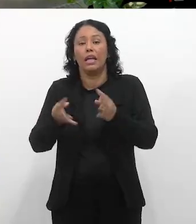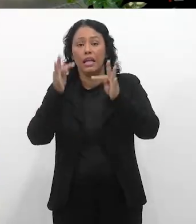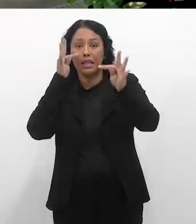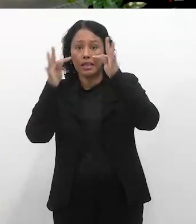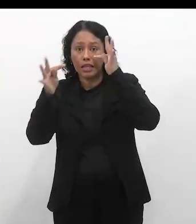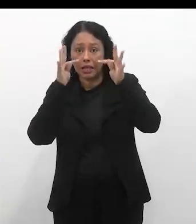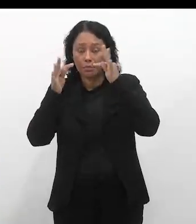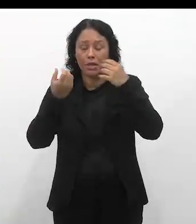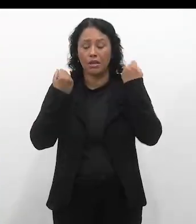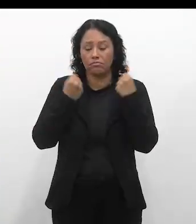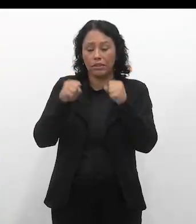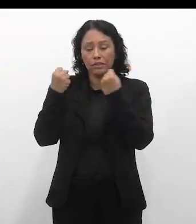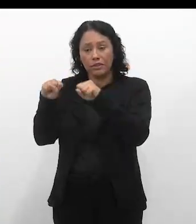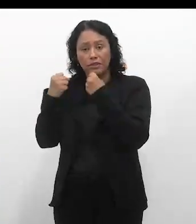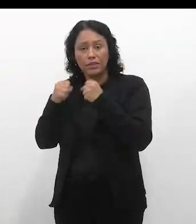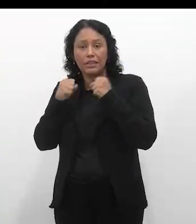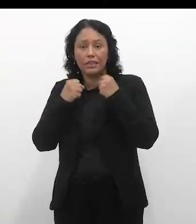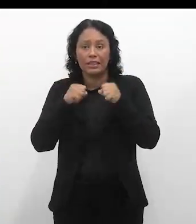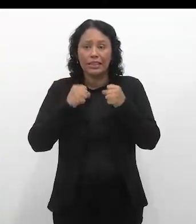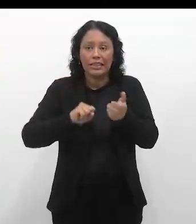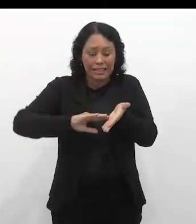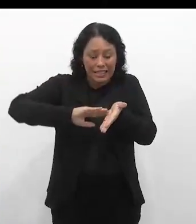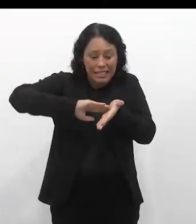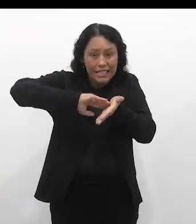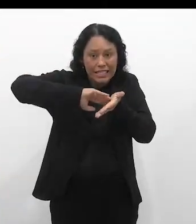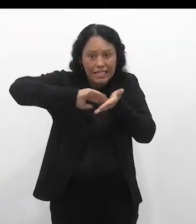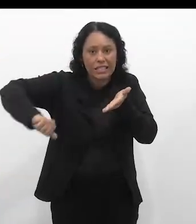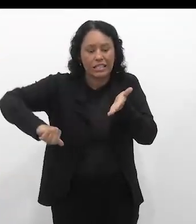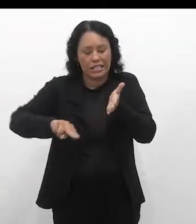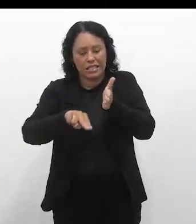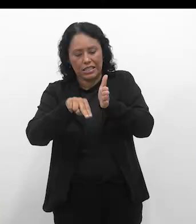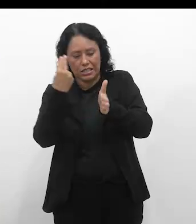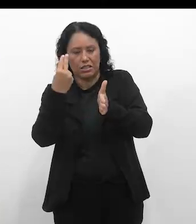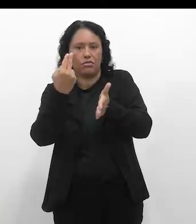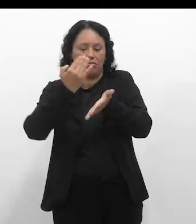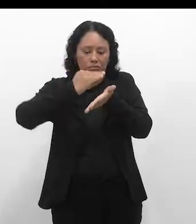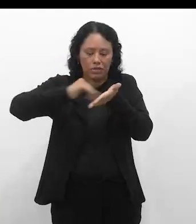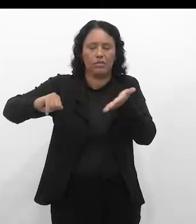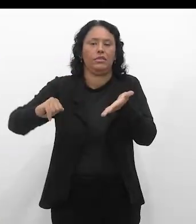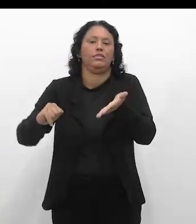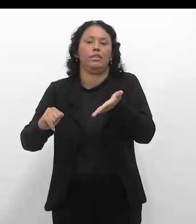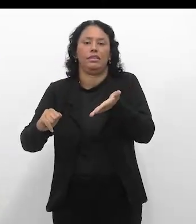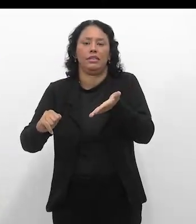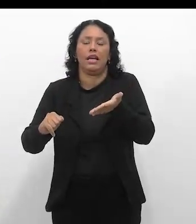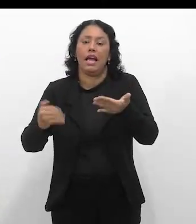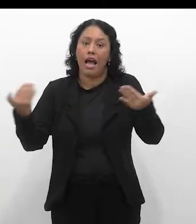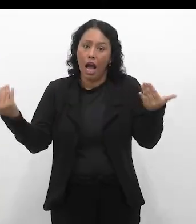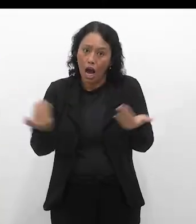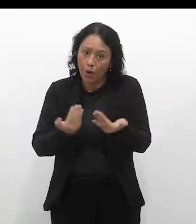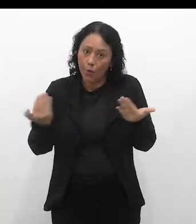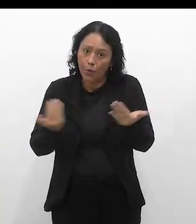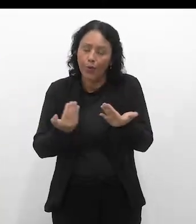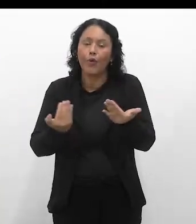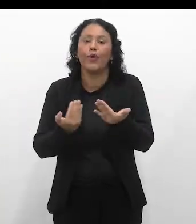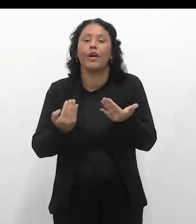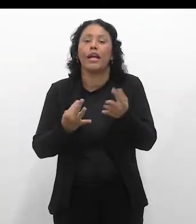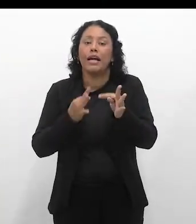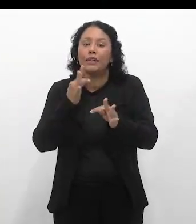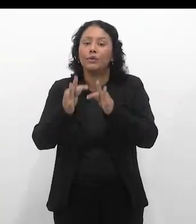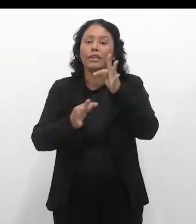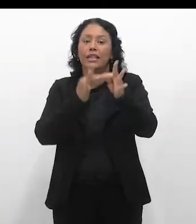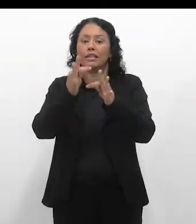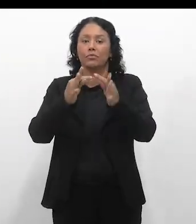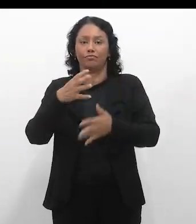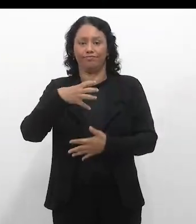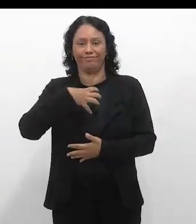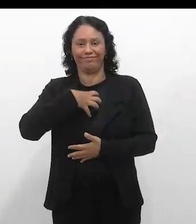dor, é a terapia, é a atividade física, porque ele já tratou, ele tirou a doença física. Falta